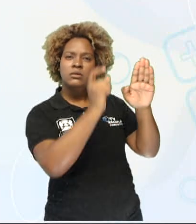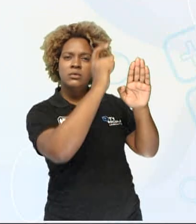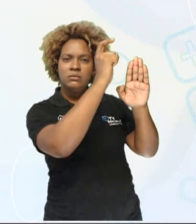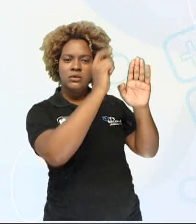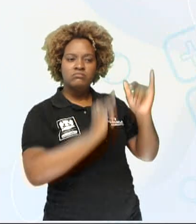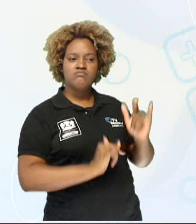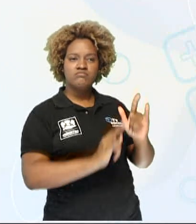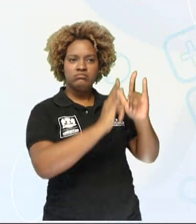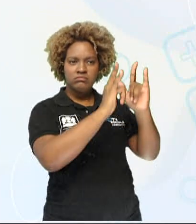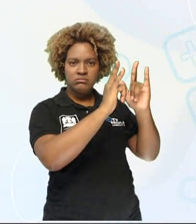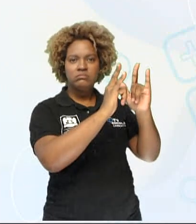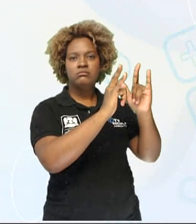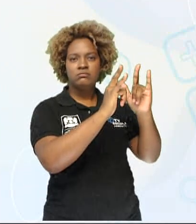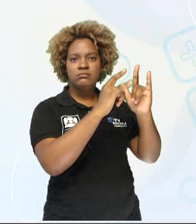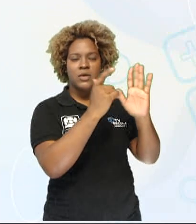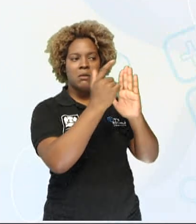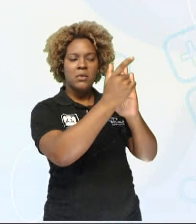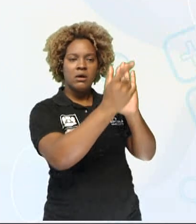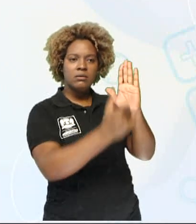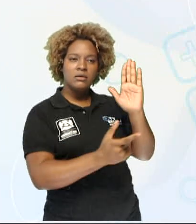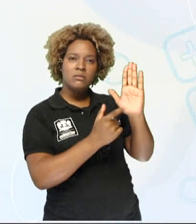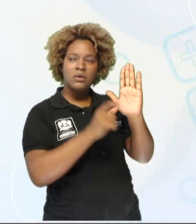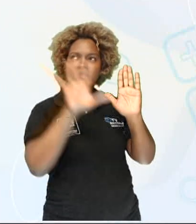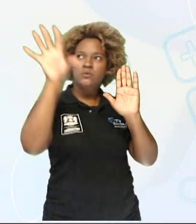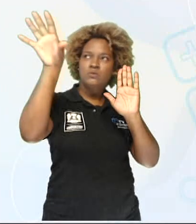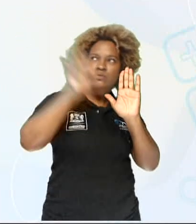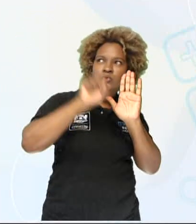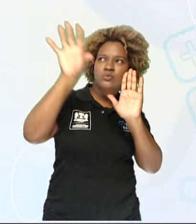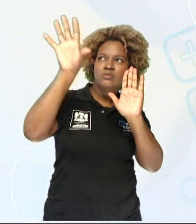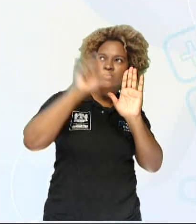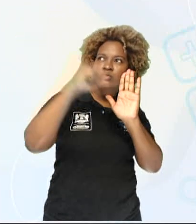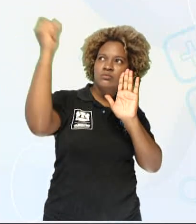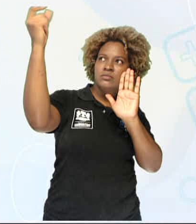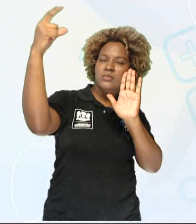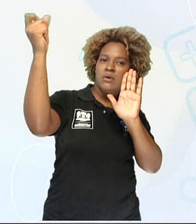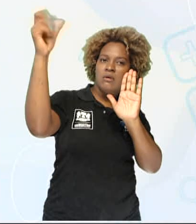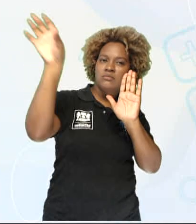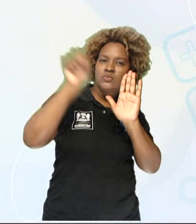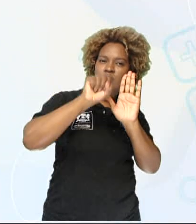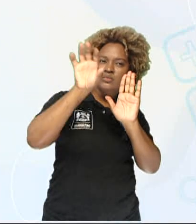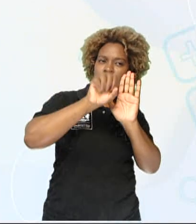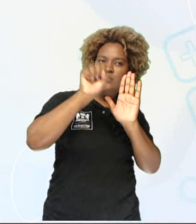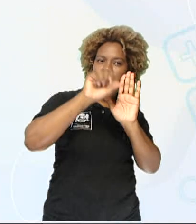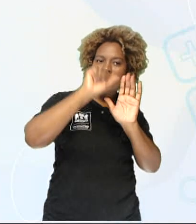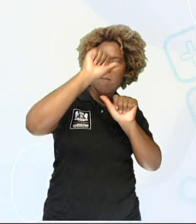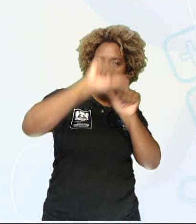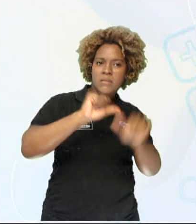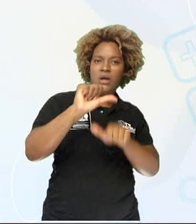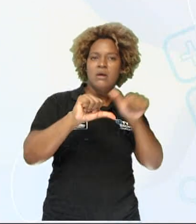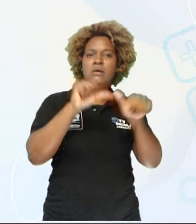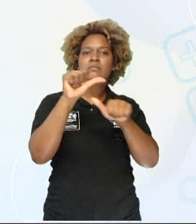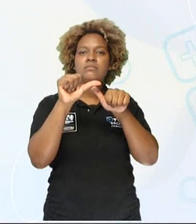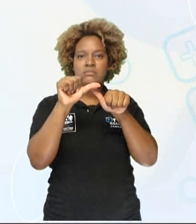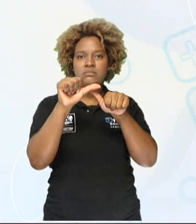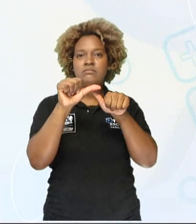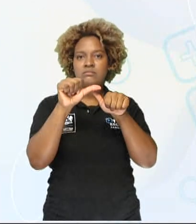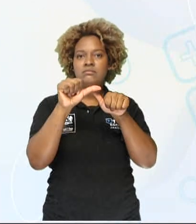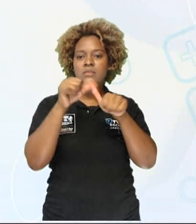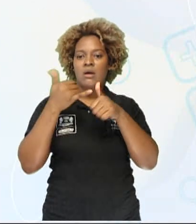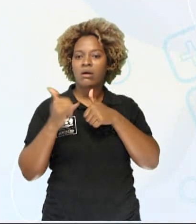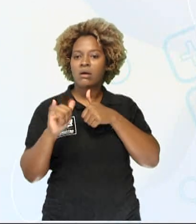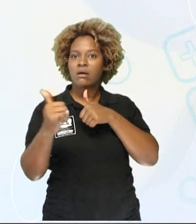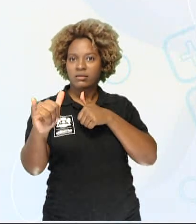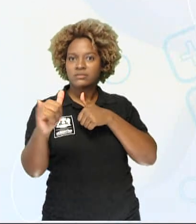esses módulos ou painéis absorvem a luz proveniente do Sol e a transforma em